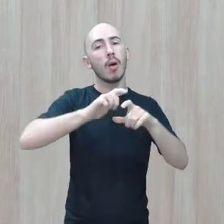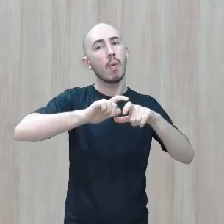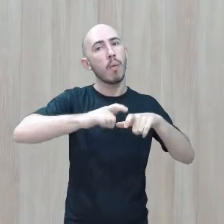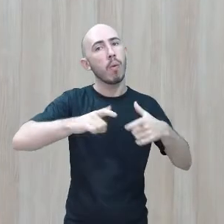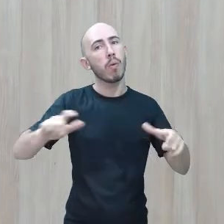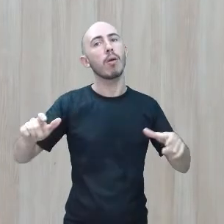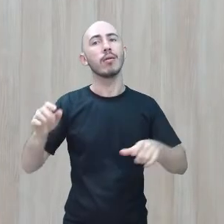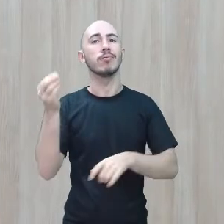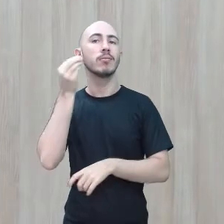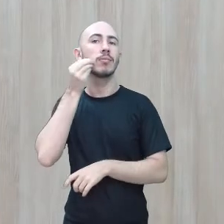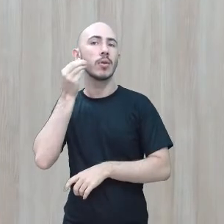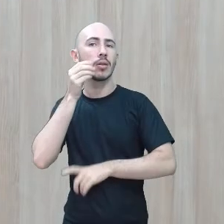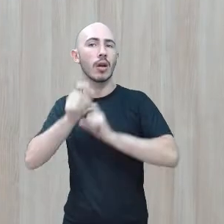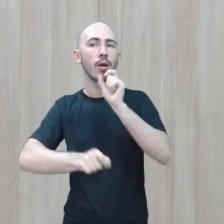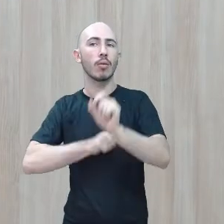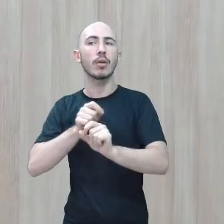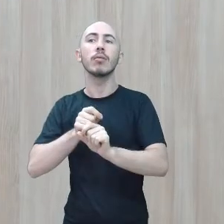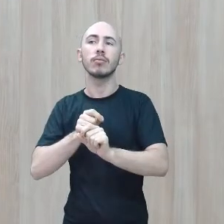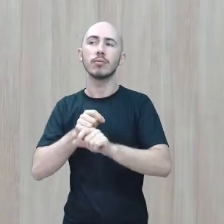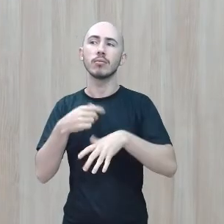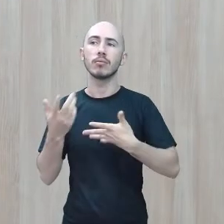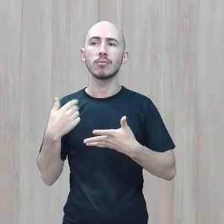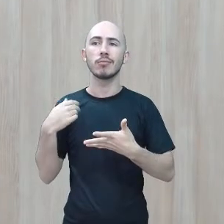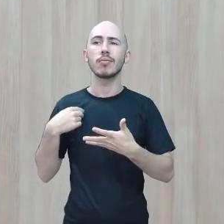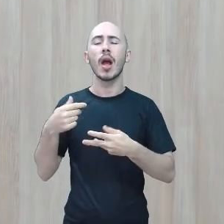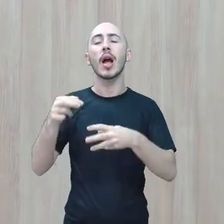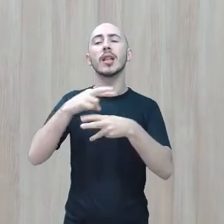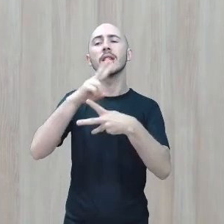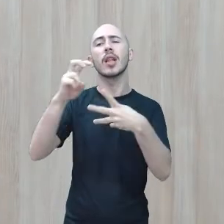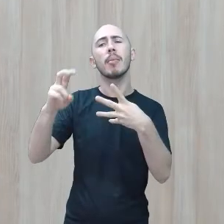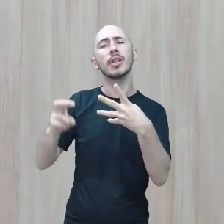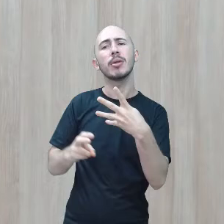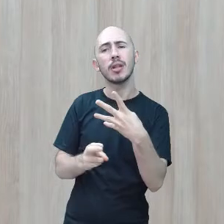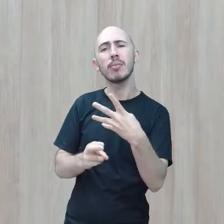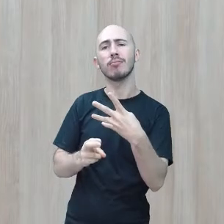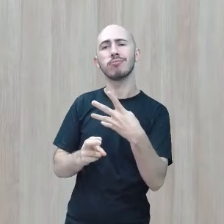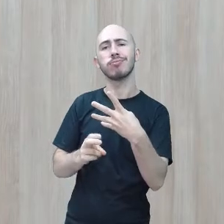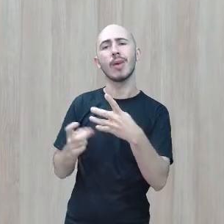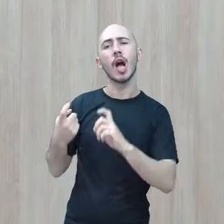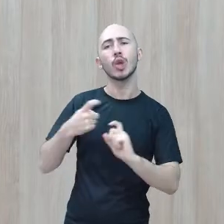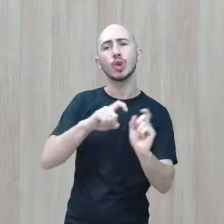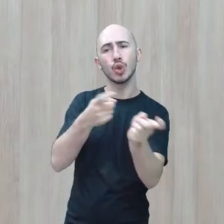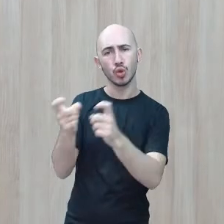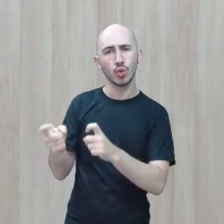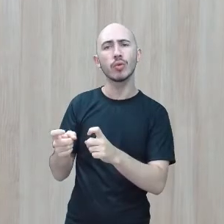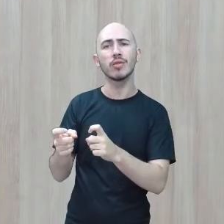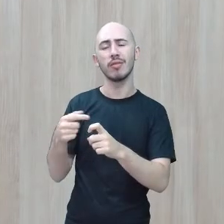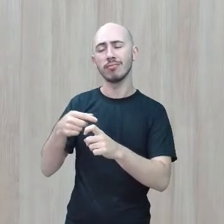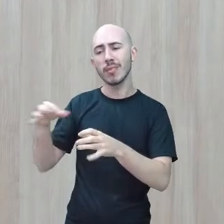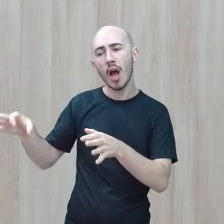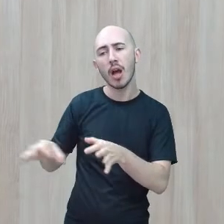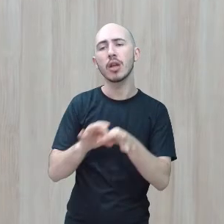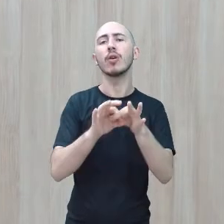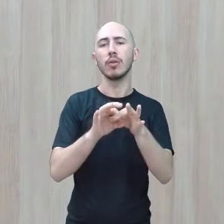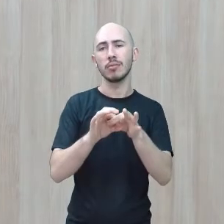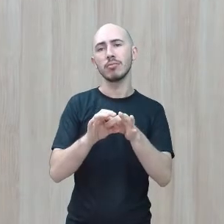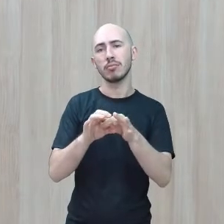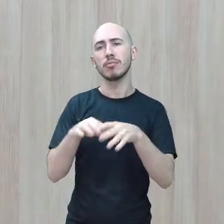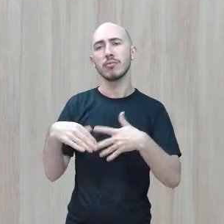e tentar, né, incluir todos esses fatores, essas demandas da coletividade, né? Que